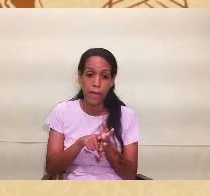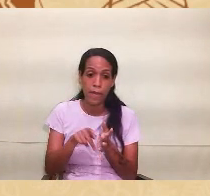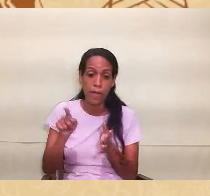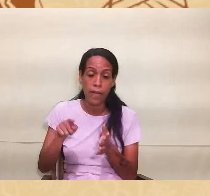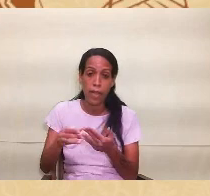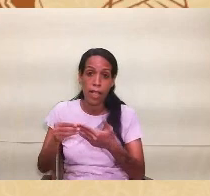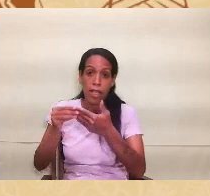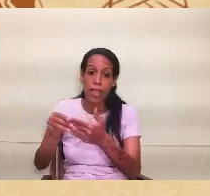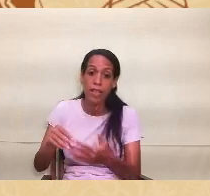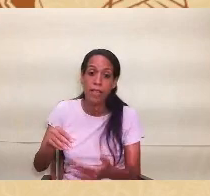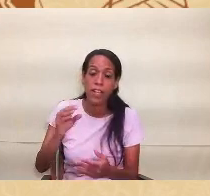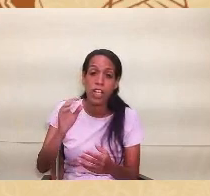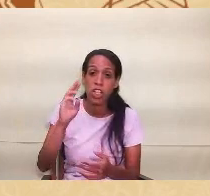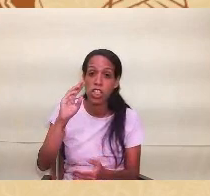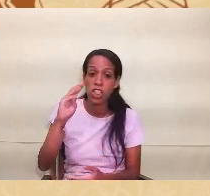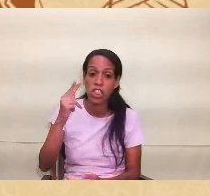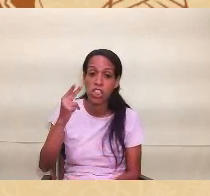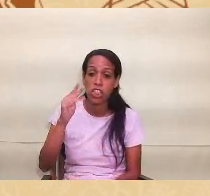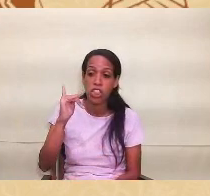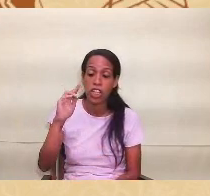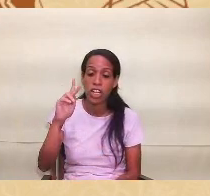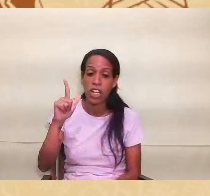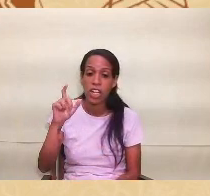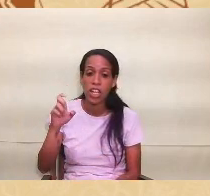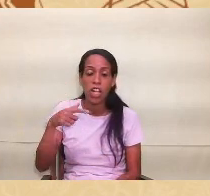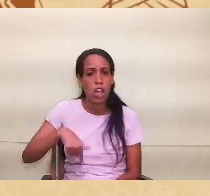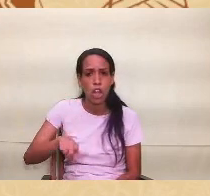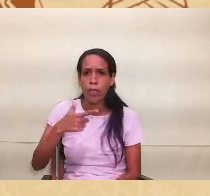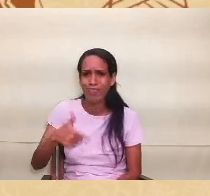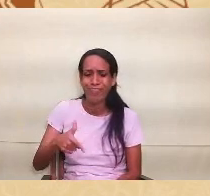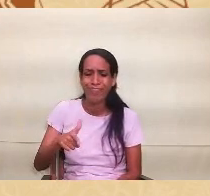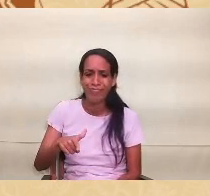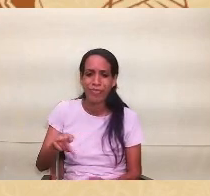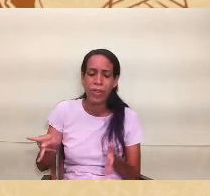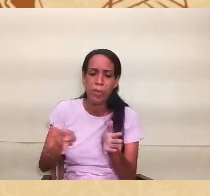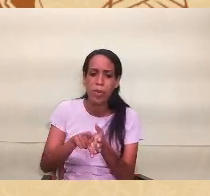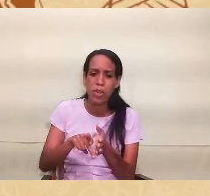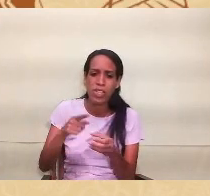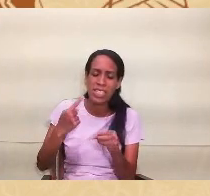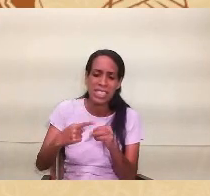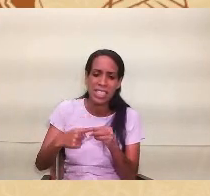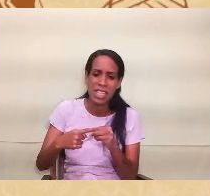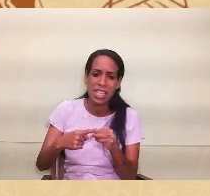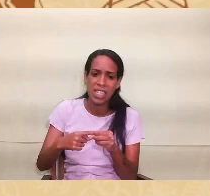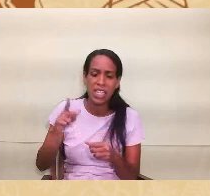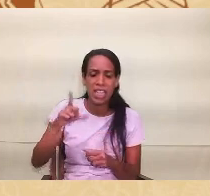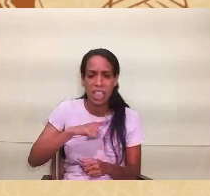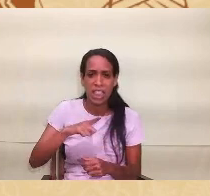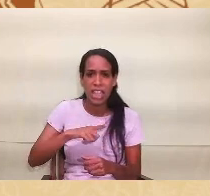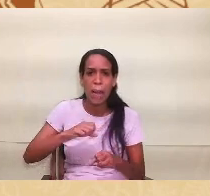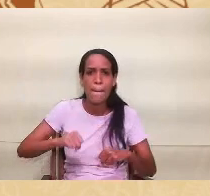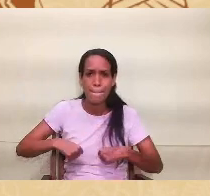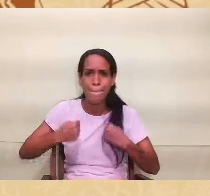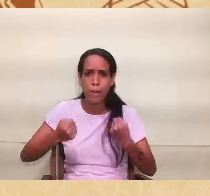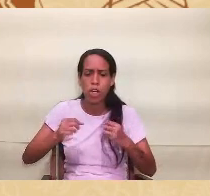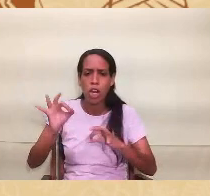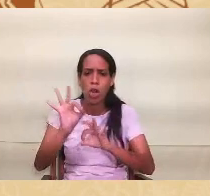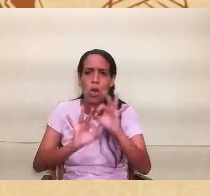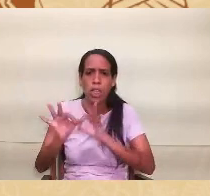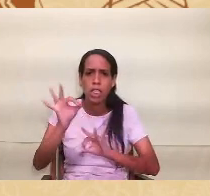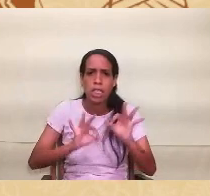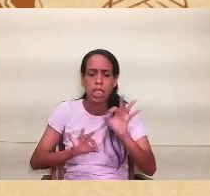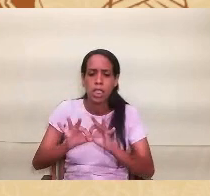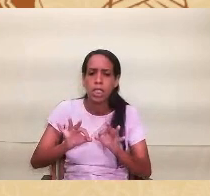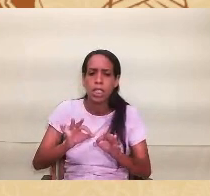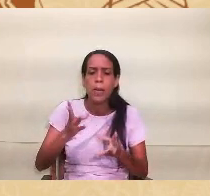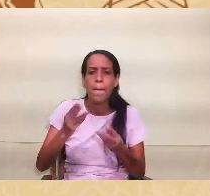chileno. Nós não somos chilenos, nós não queremos pertencer ao Estado chileno. Então, eles têm esse poder de organização já bastante